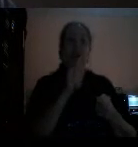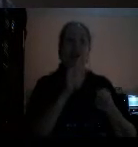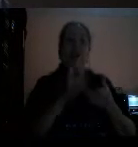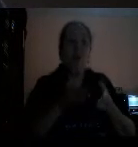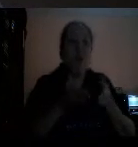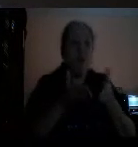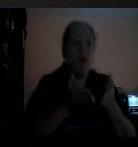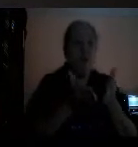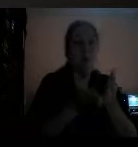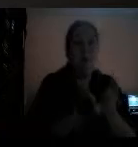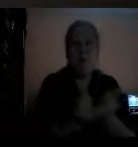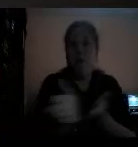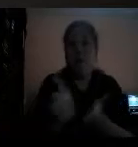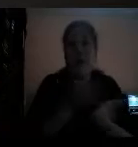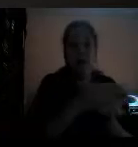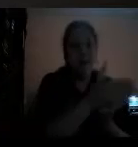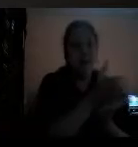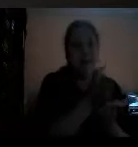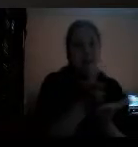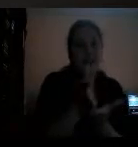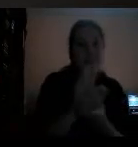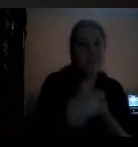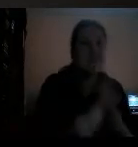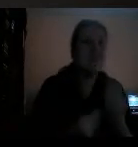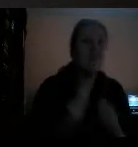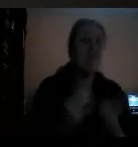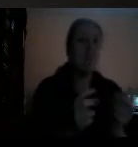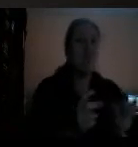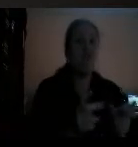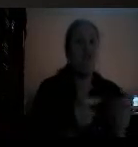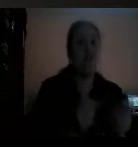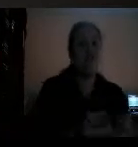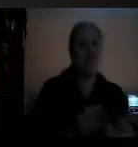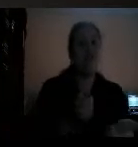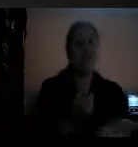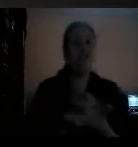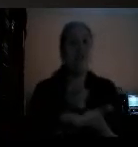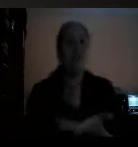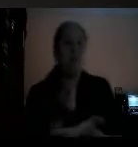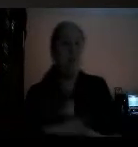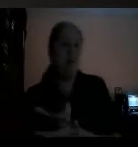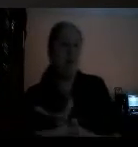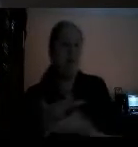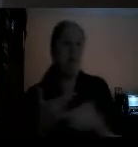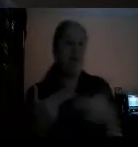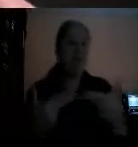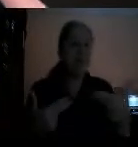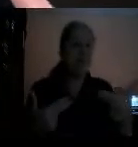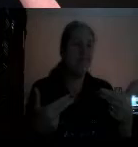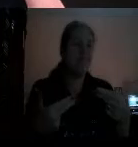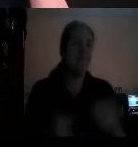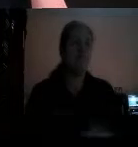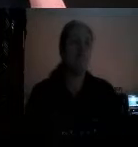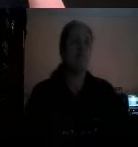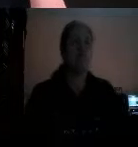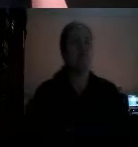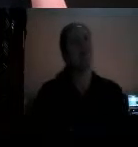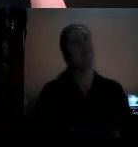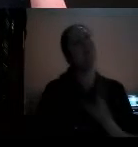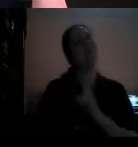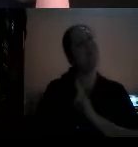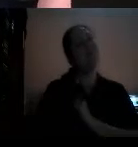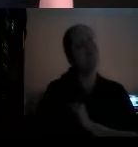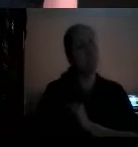econômicas e comerciais. Nossa, professor, mas faz todo um sentido para mim, né? São